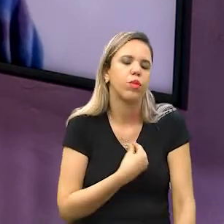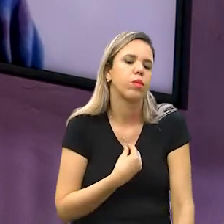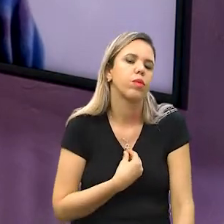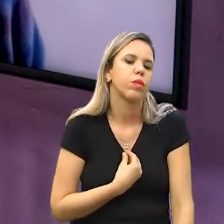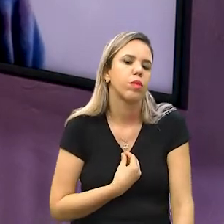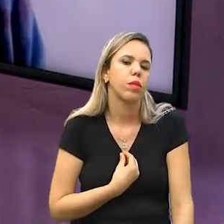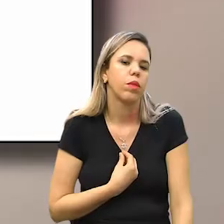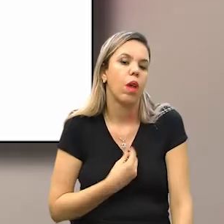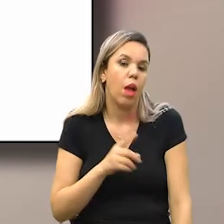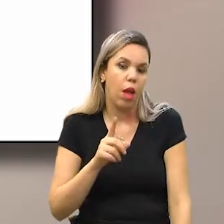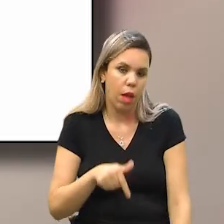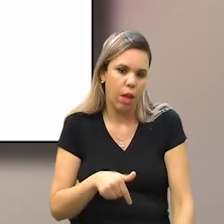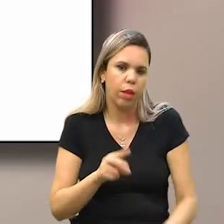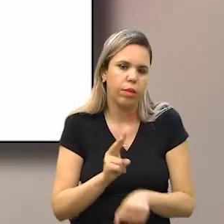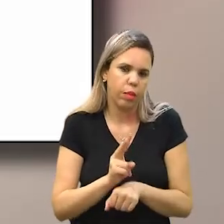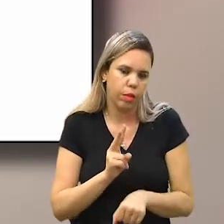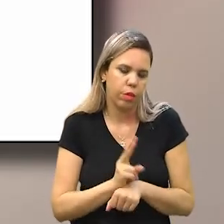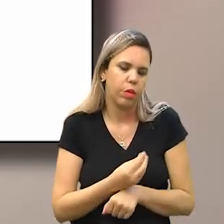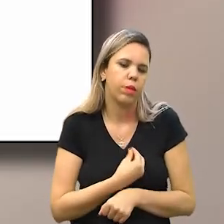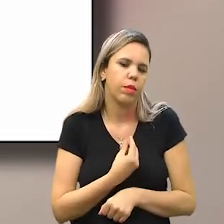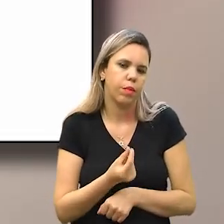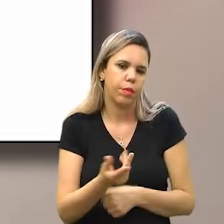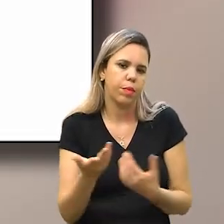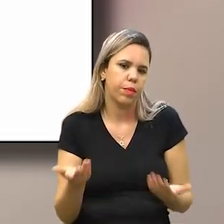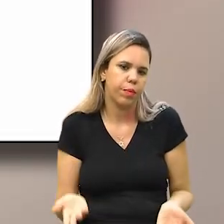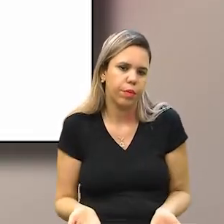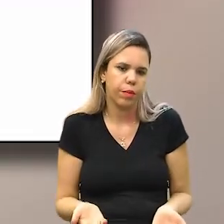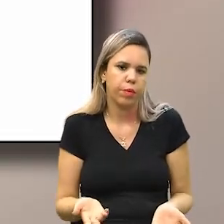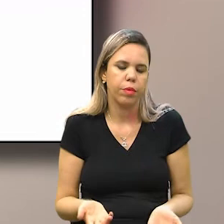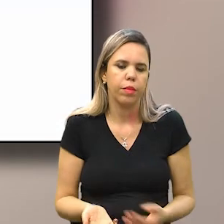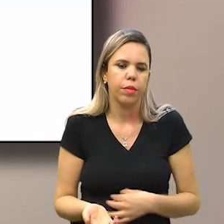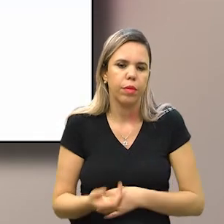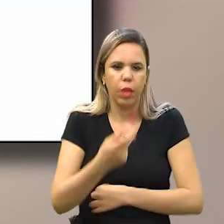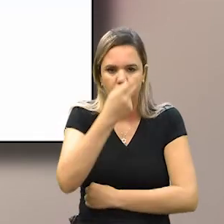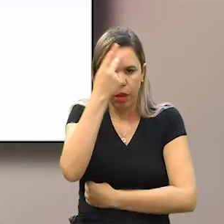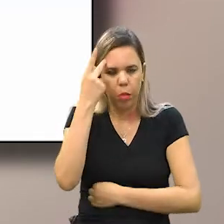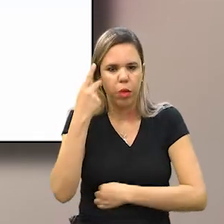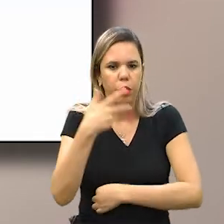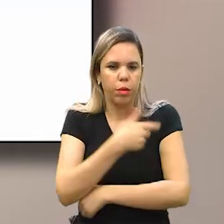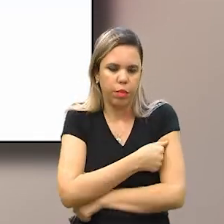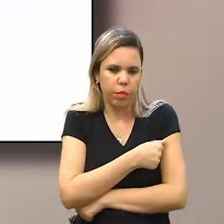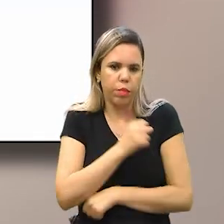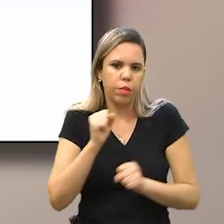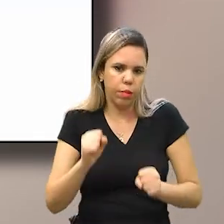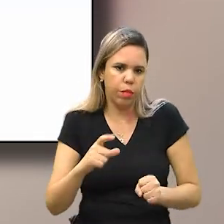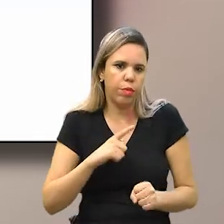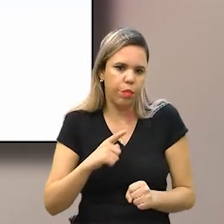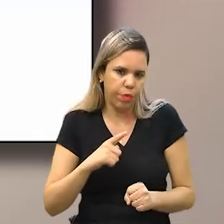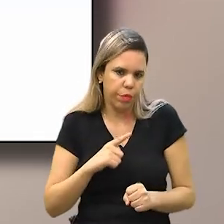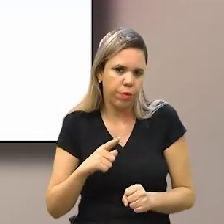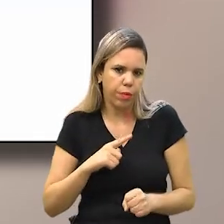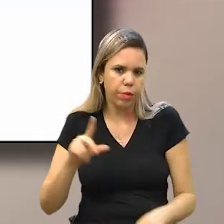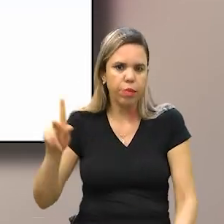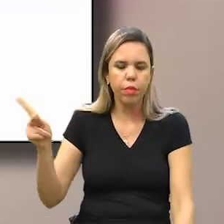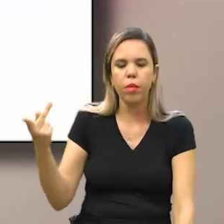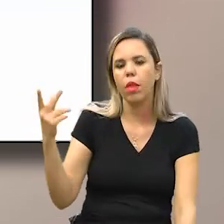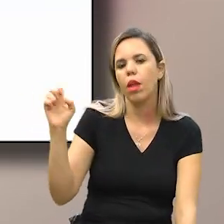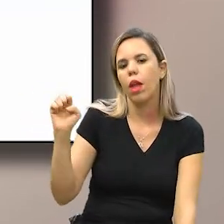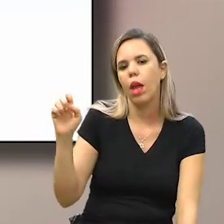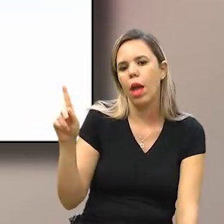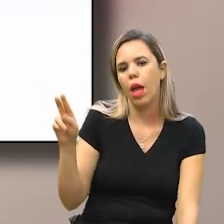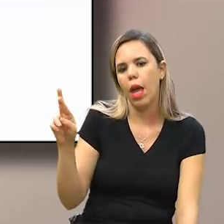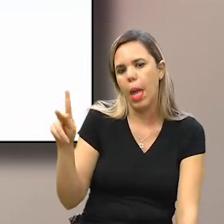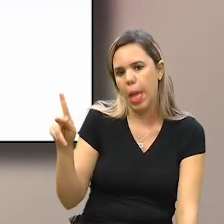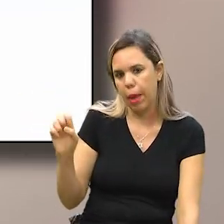da vida toda? Ela protege ao longo da vida, mas mesmo indivíduos vacinados podem ter o herpes zoster. Por isso que